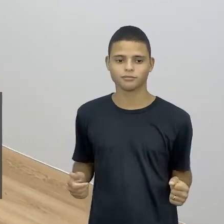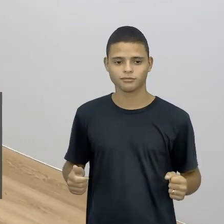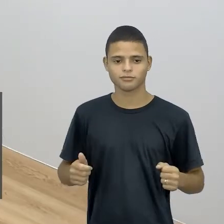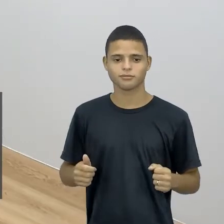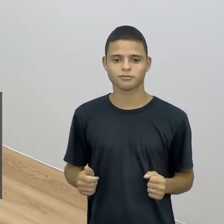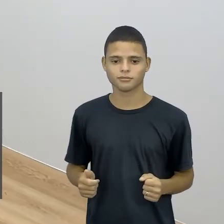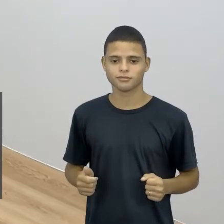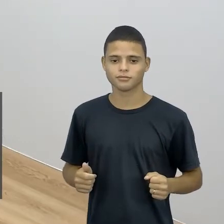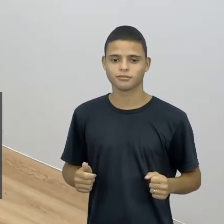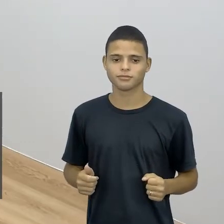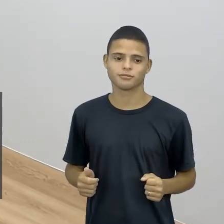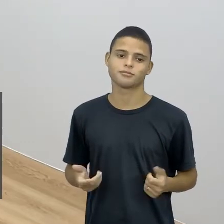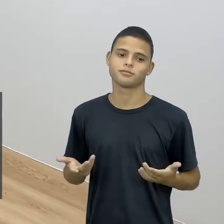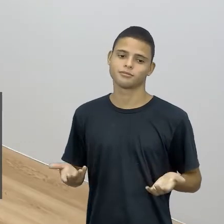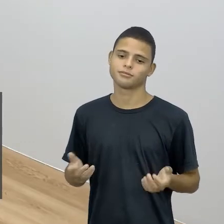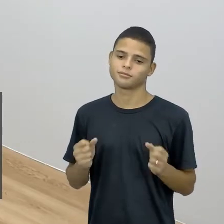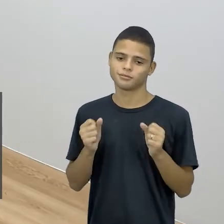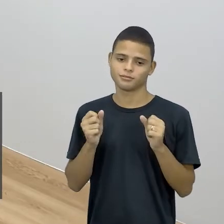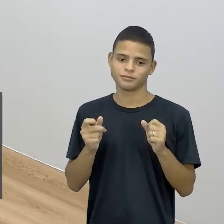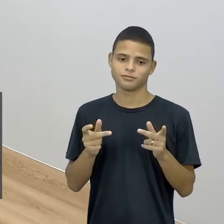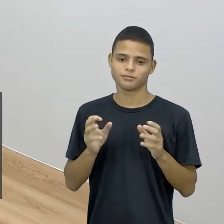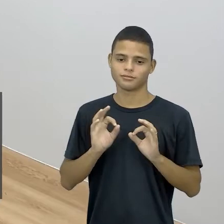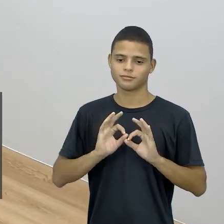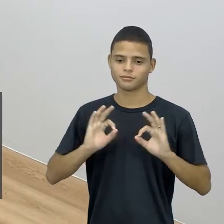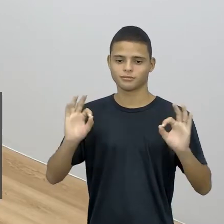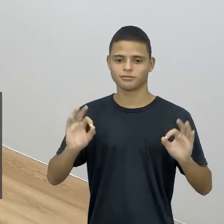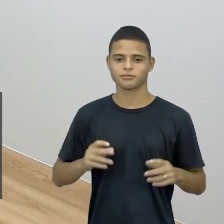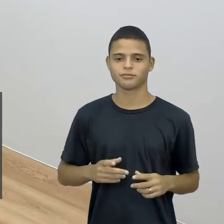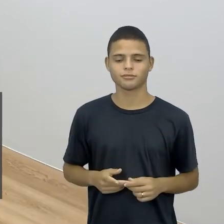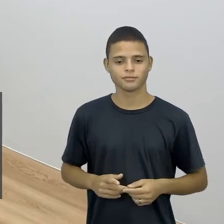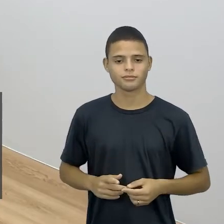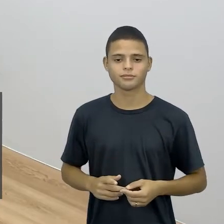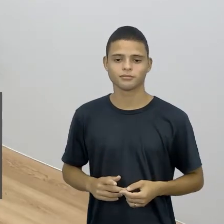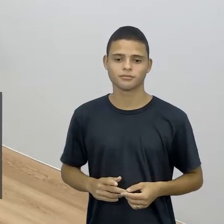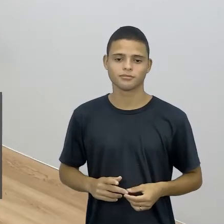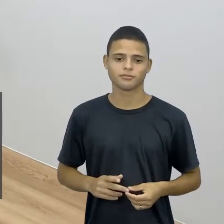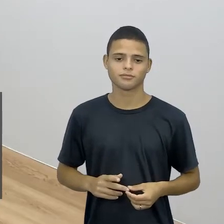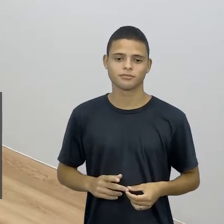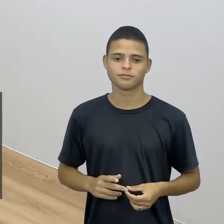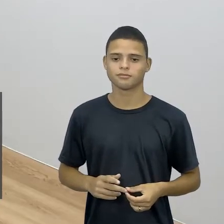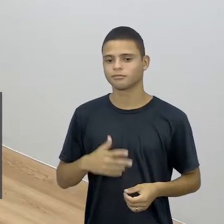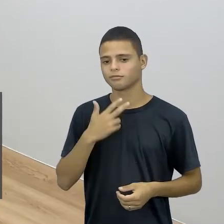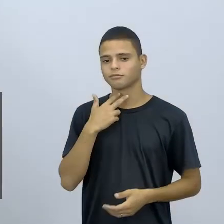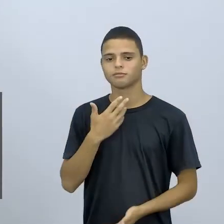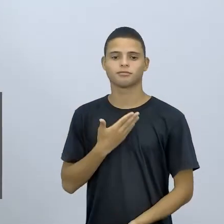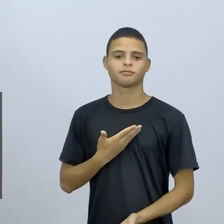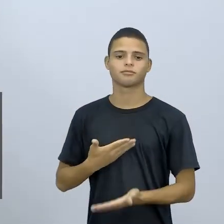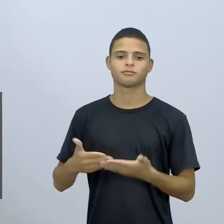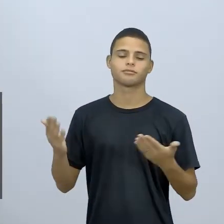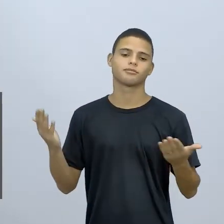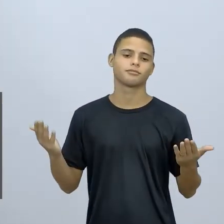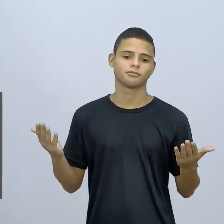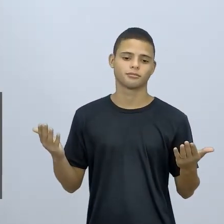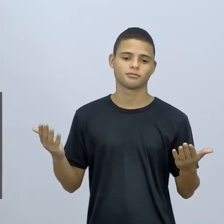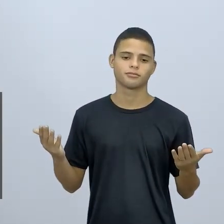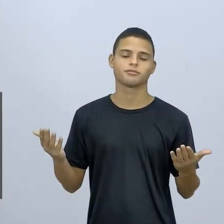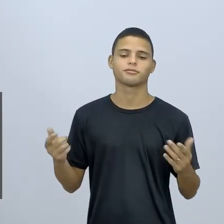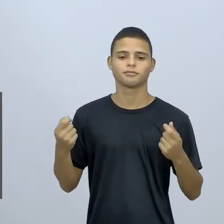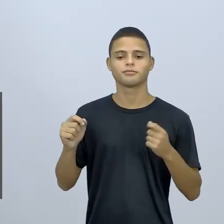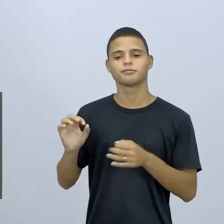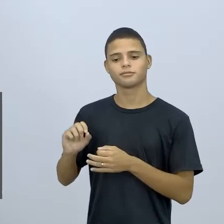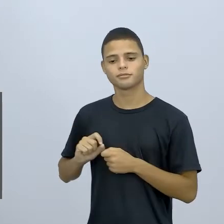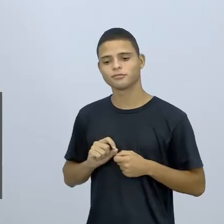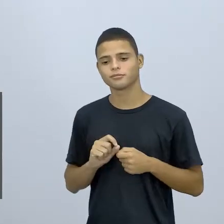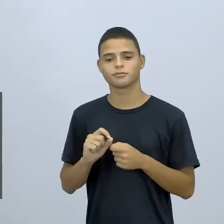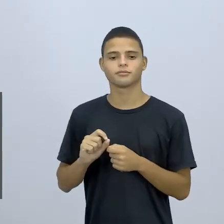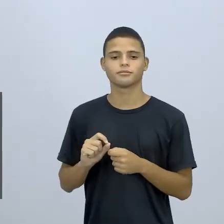aula é aula, né? Então tá tudo certo, né? Nossa, aula é aula. E nossa aula, assim, não dá pra perder, não dá, vocês não podem deixar de fazer